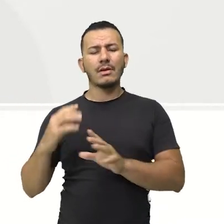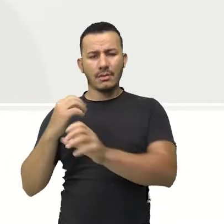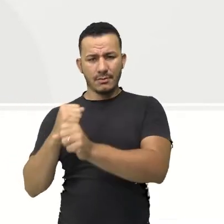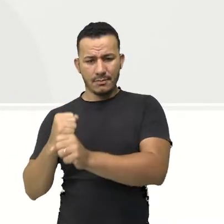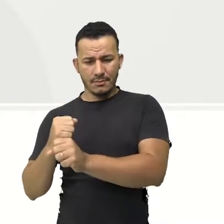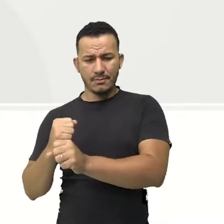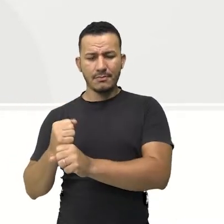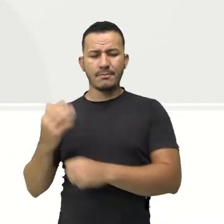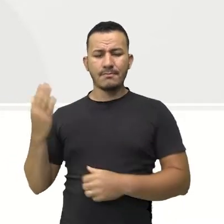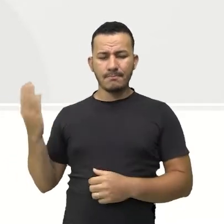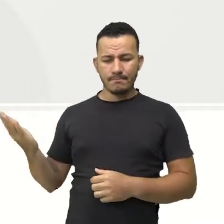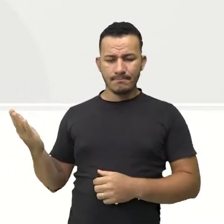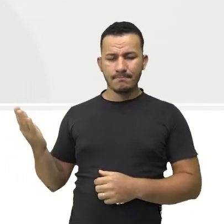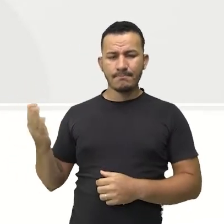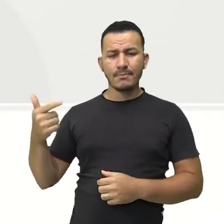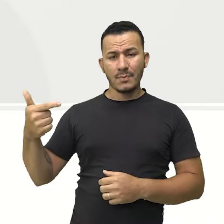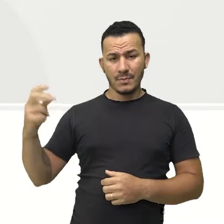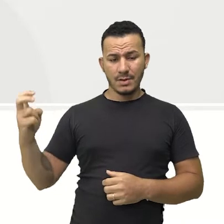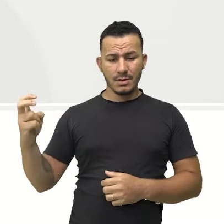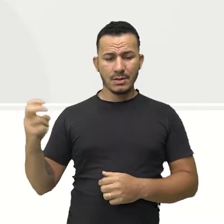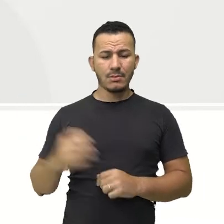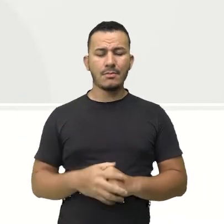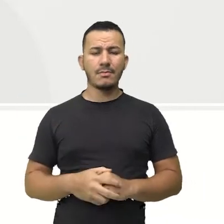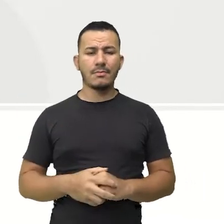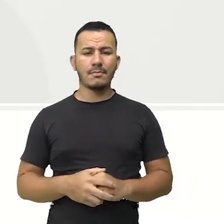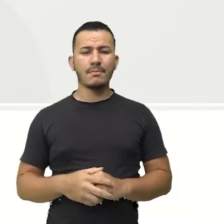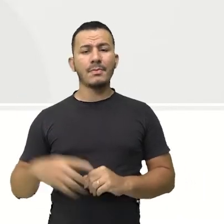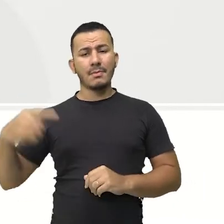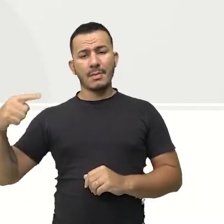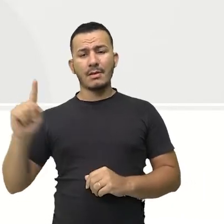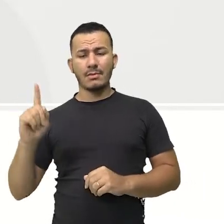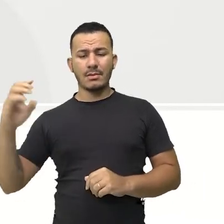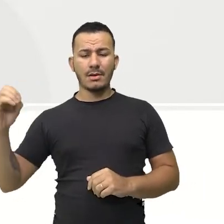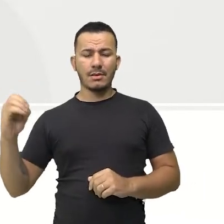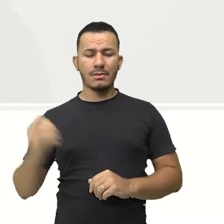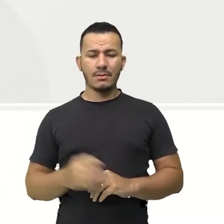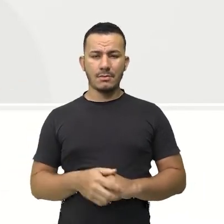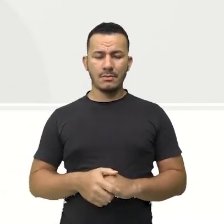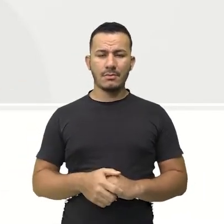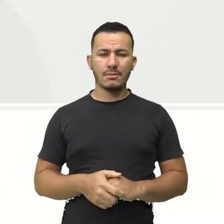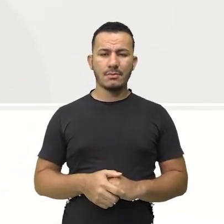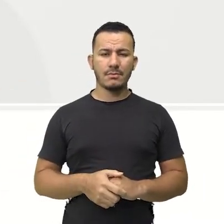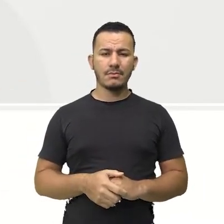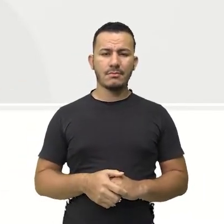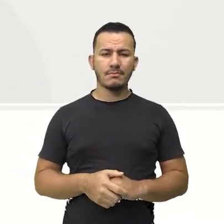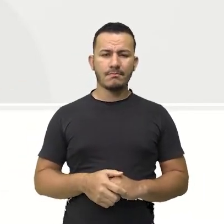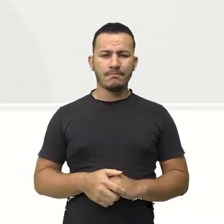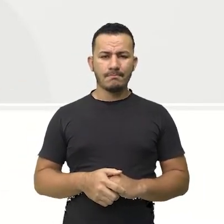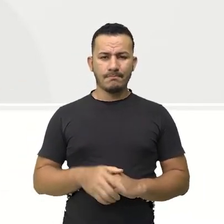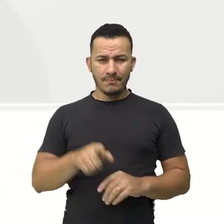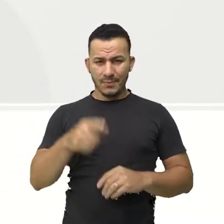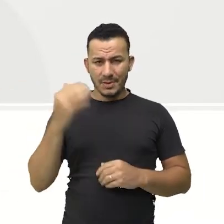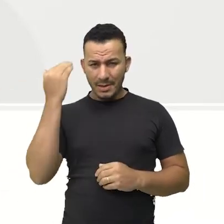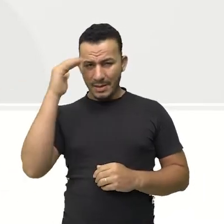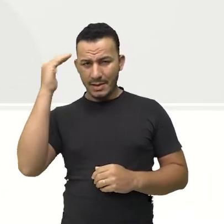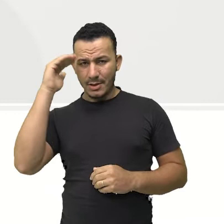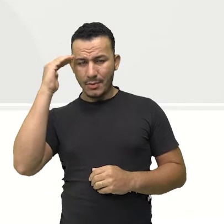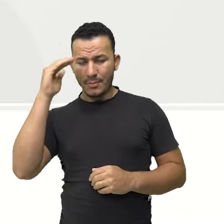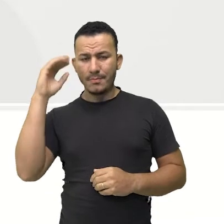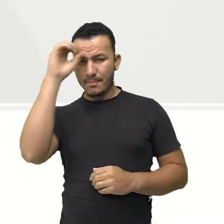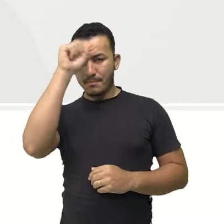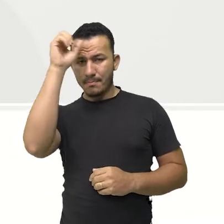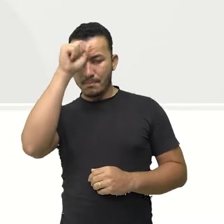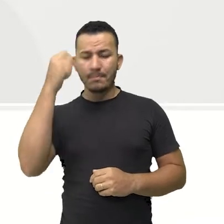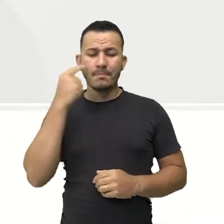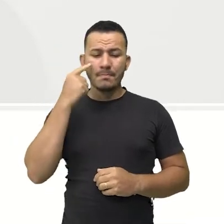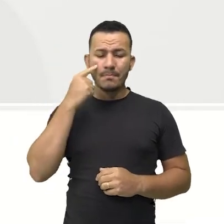outro. Então, menos 10 do outro lado. Beleza? Eu tenho certeza que você está compreendendo aí. Aí,